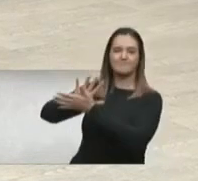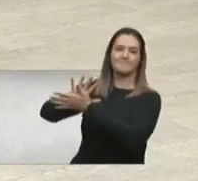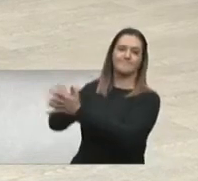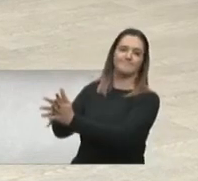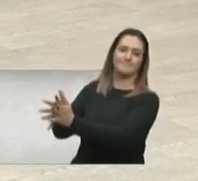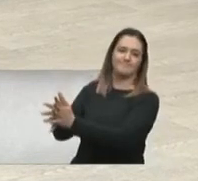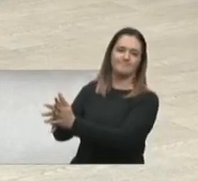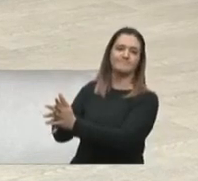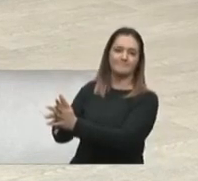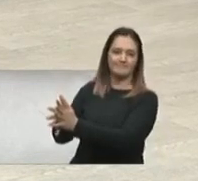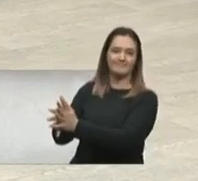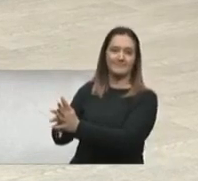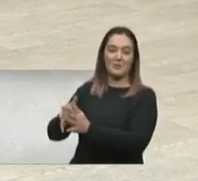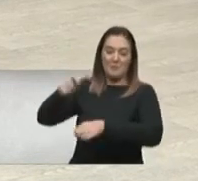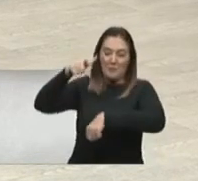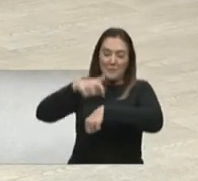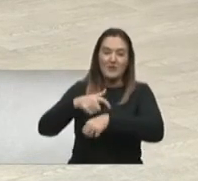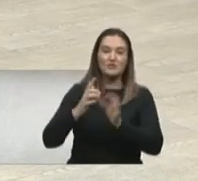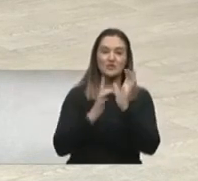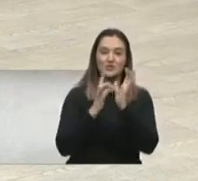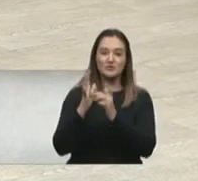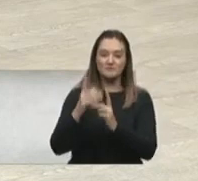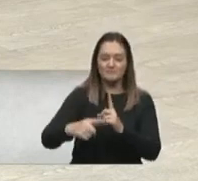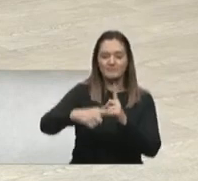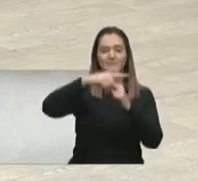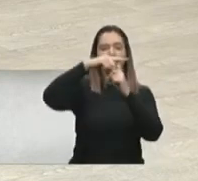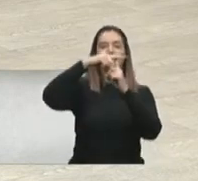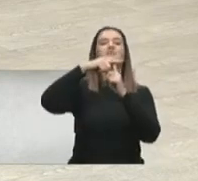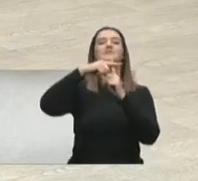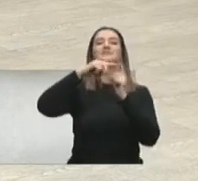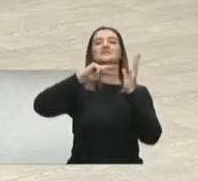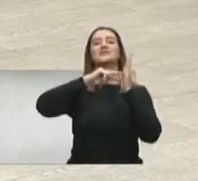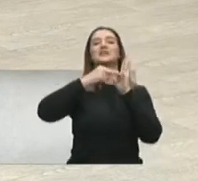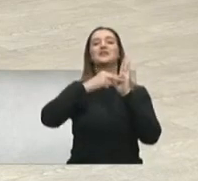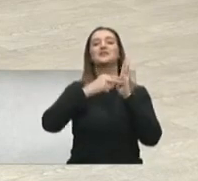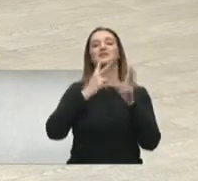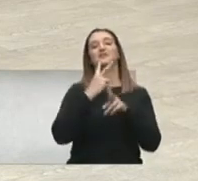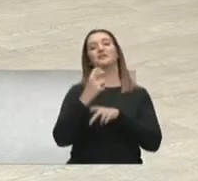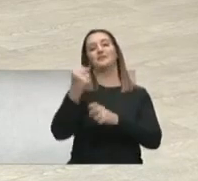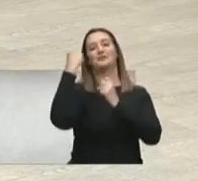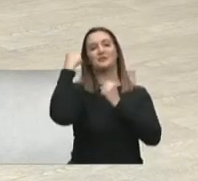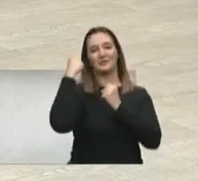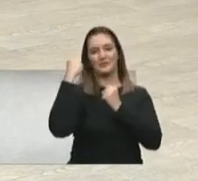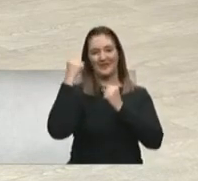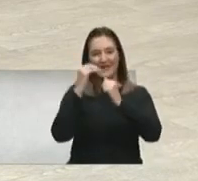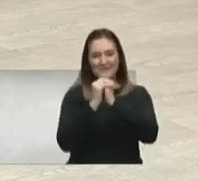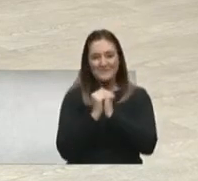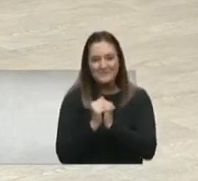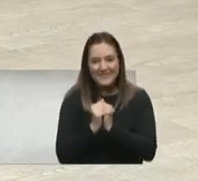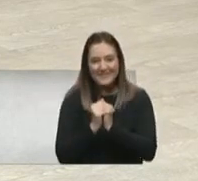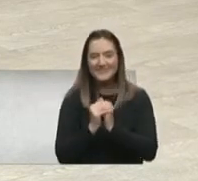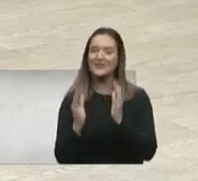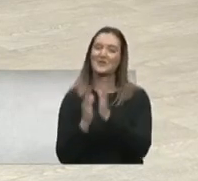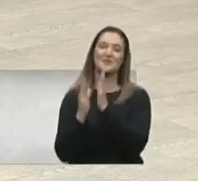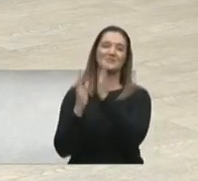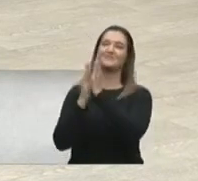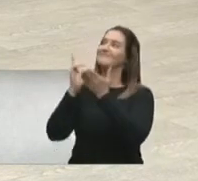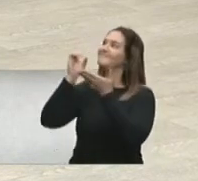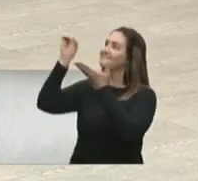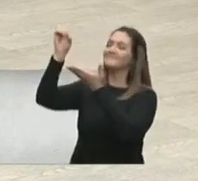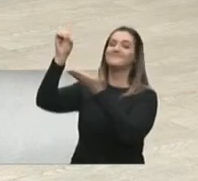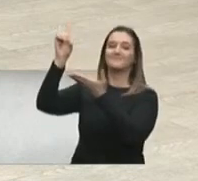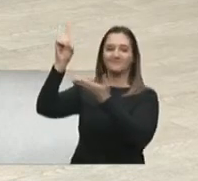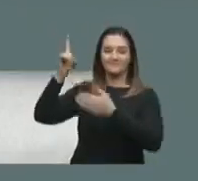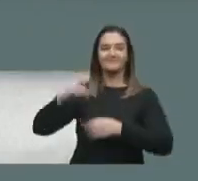o pecado. Na cruz, Jesus nos deu a vitória. Amém? Louvado seja Deus.